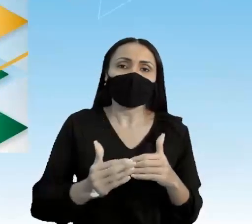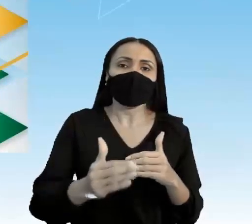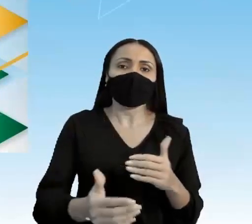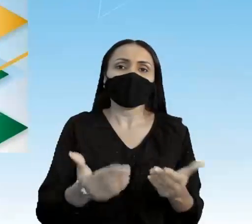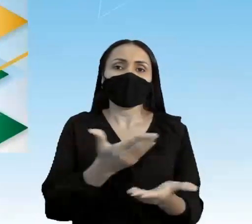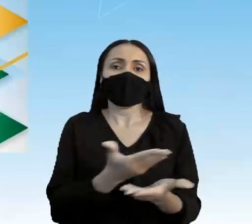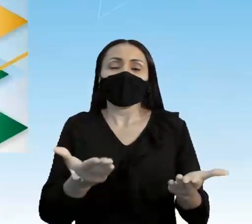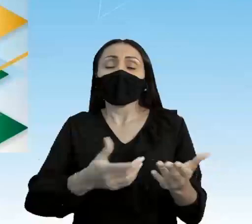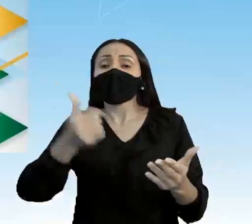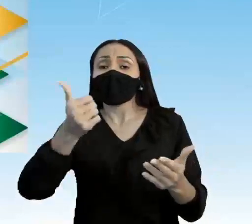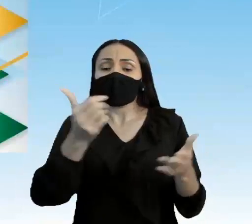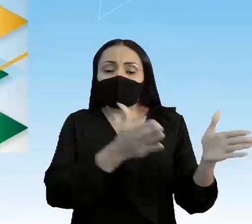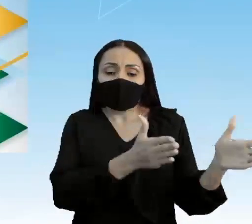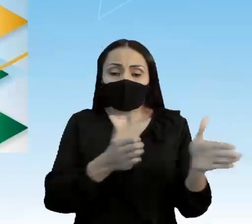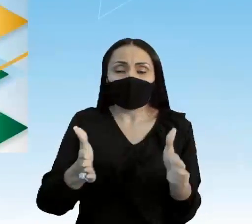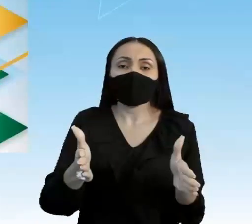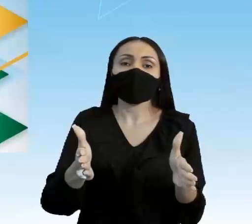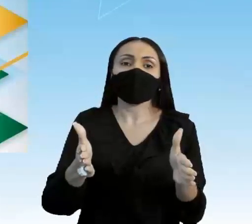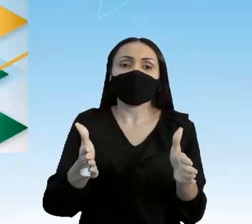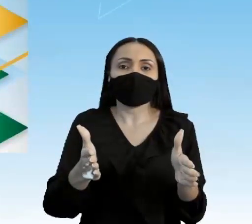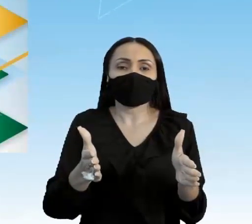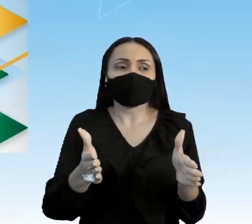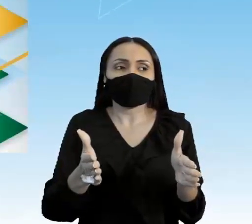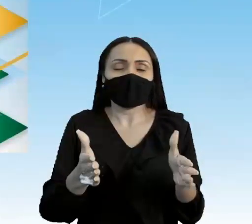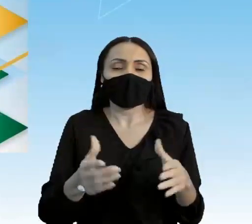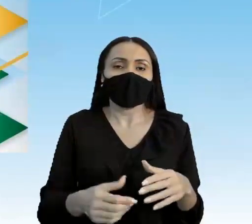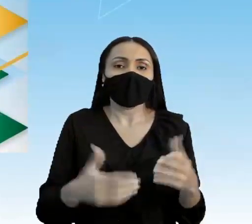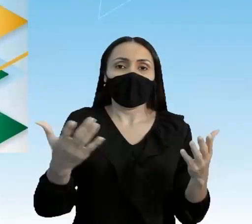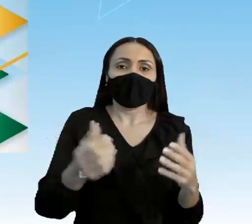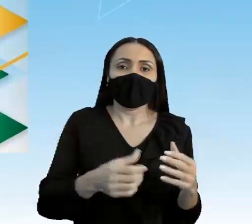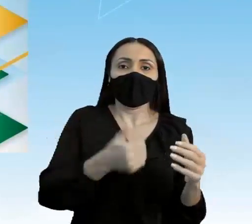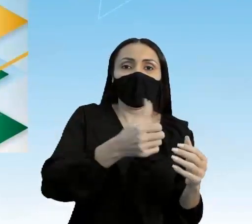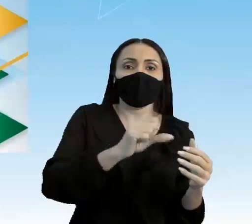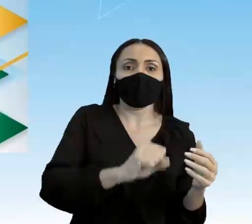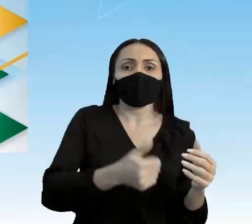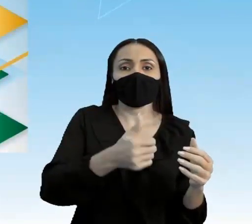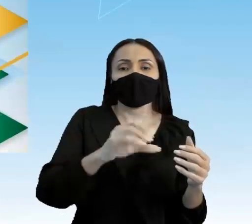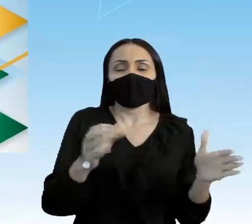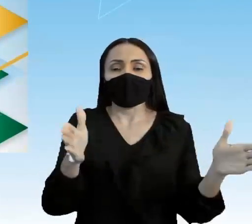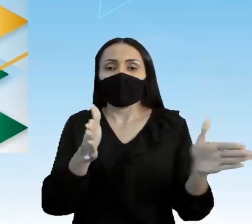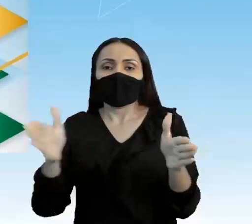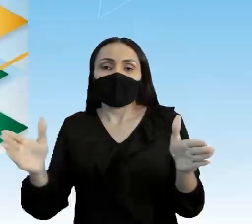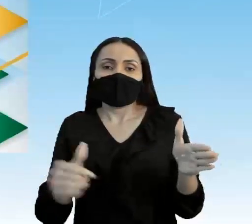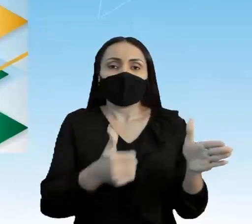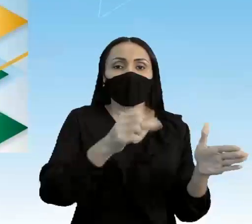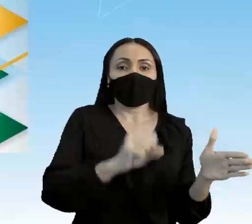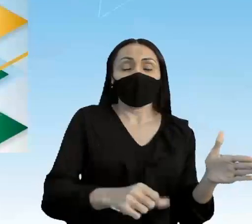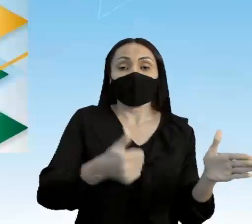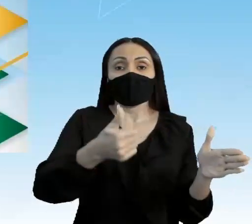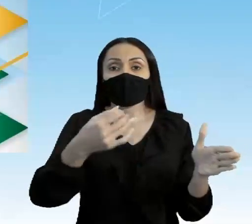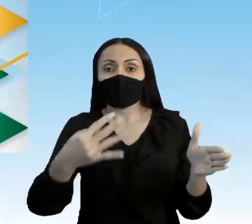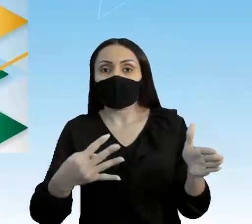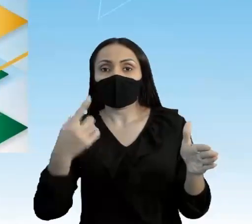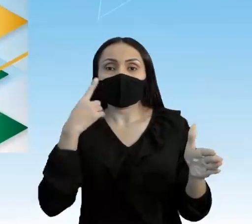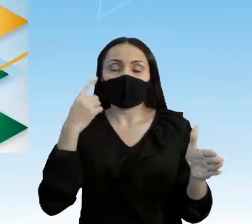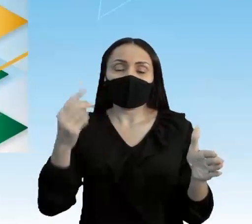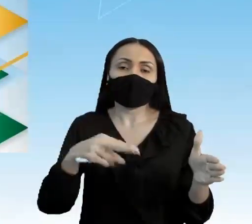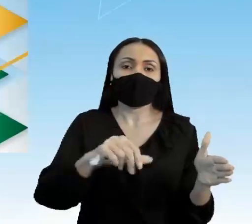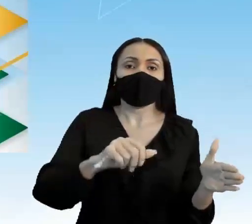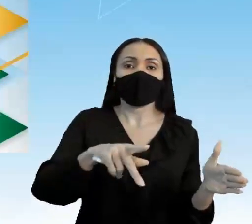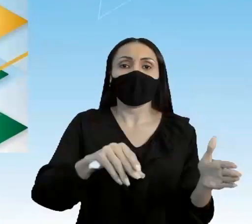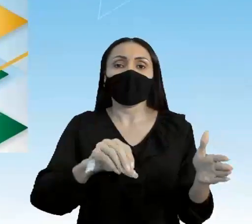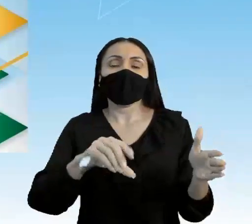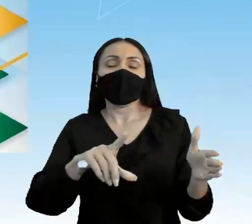porque na primeira fase, né? De 1810 a 1814, já com Napoleão